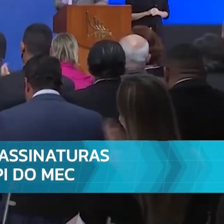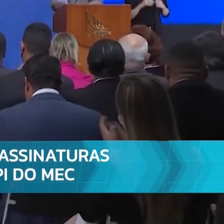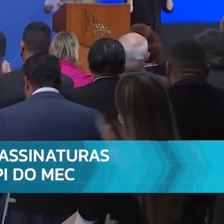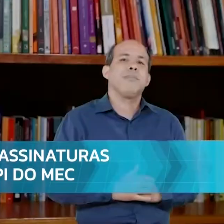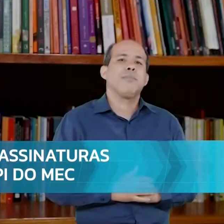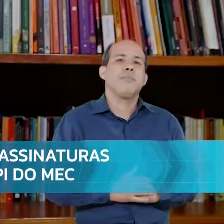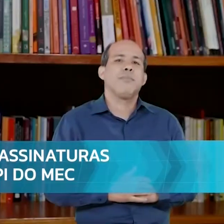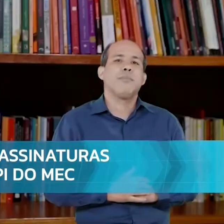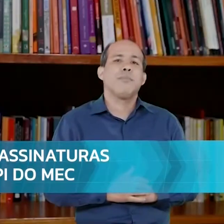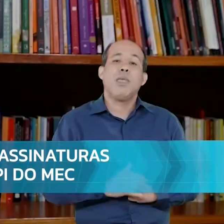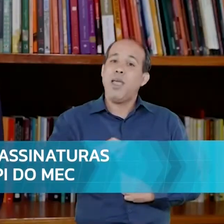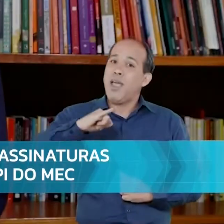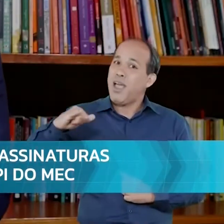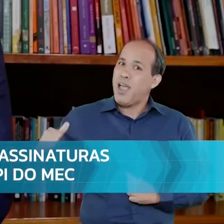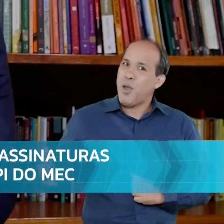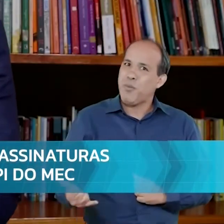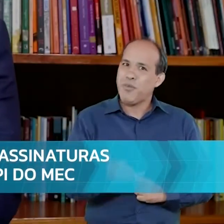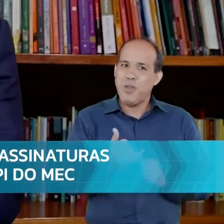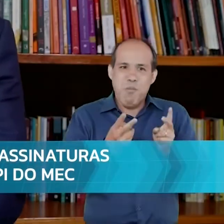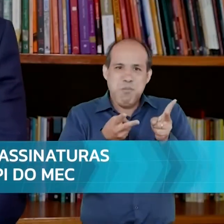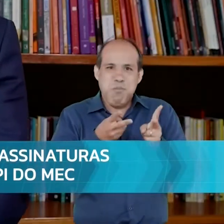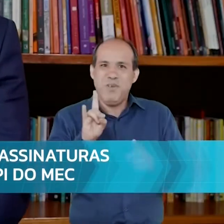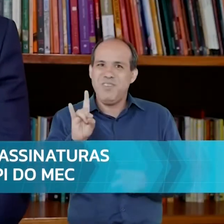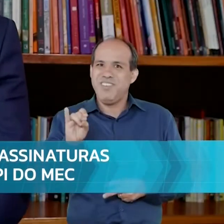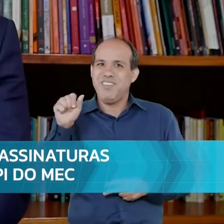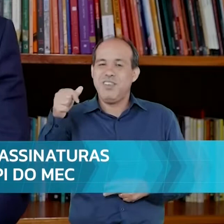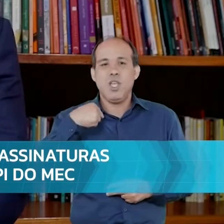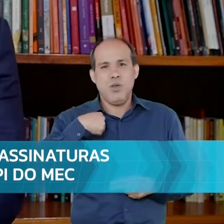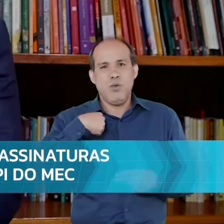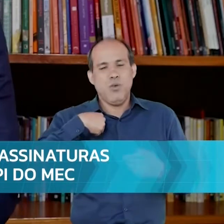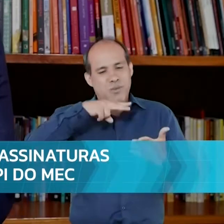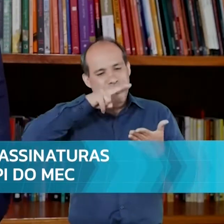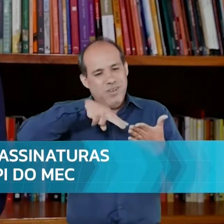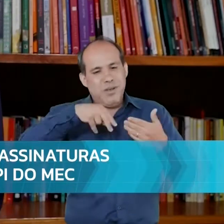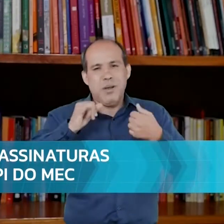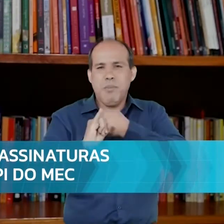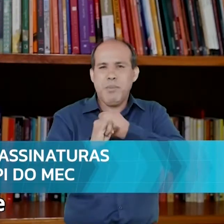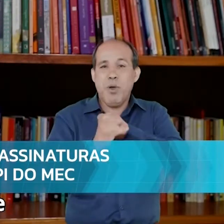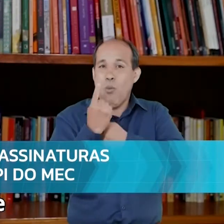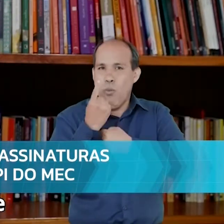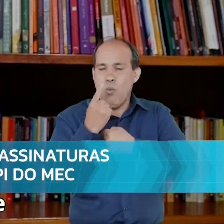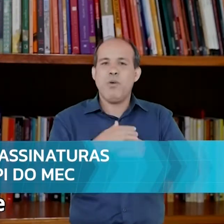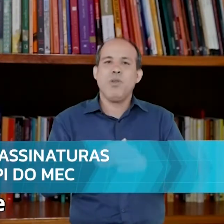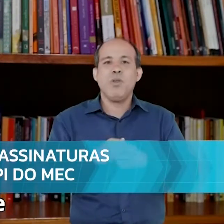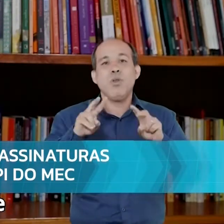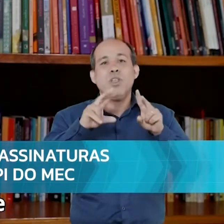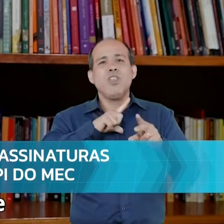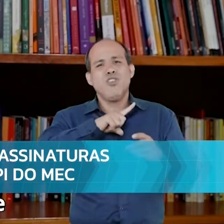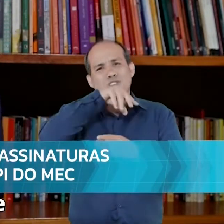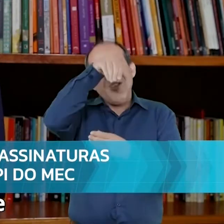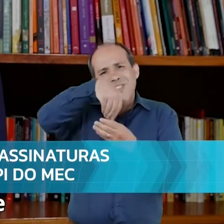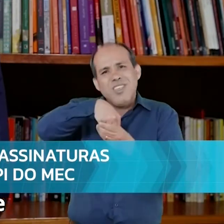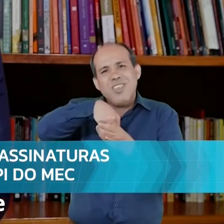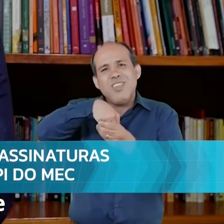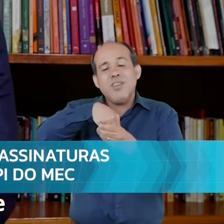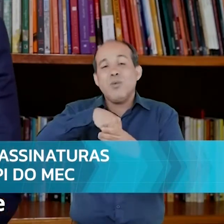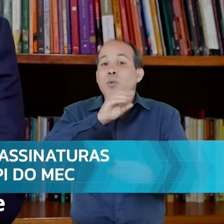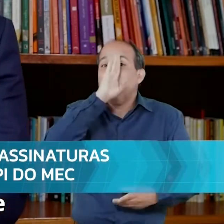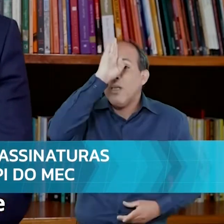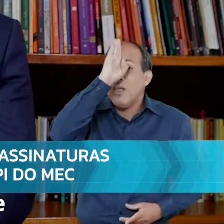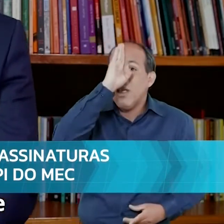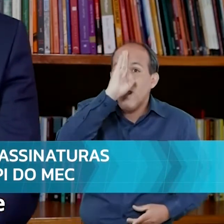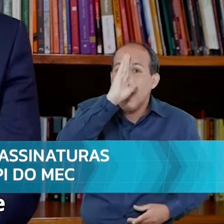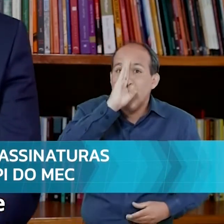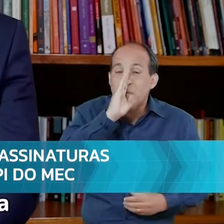pago, que tem a intenção de investigar a prática de tráfico de influência e corrupção na liberação de verbas do Fundo